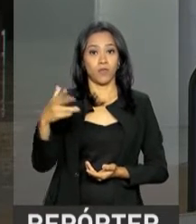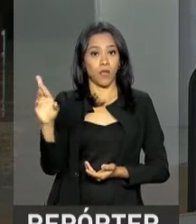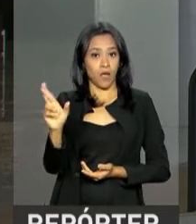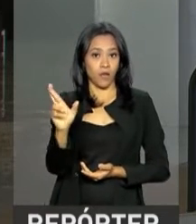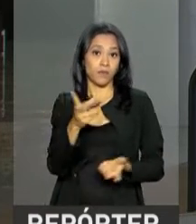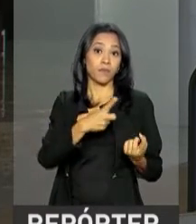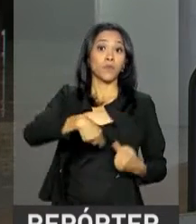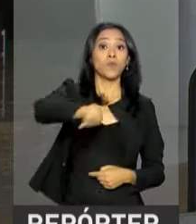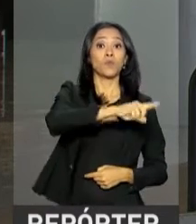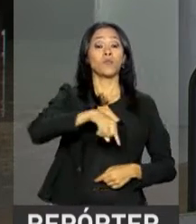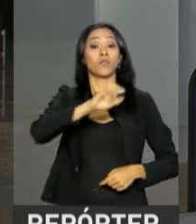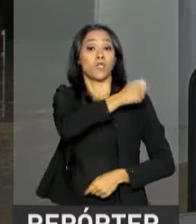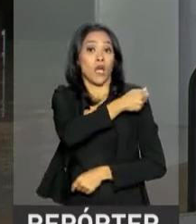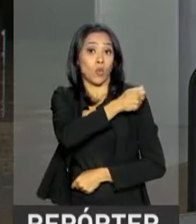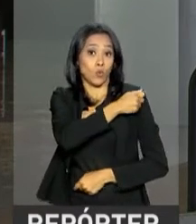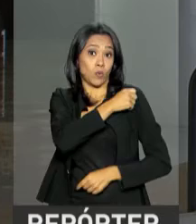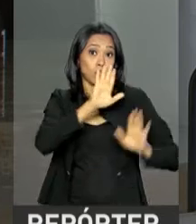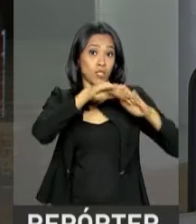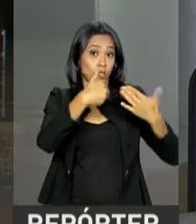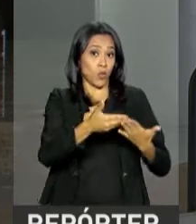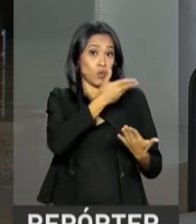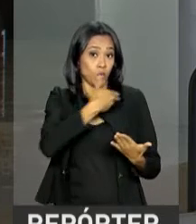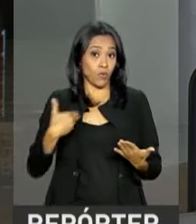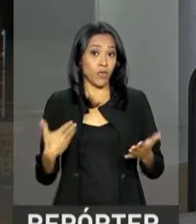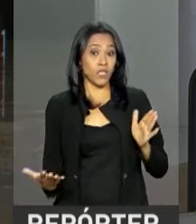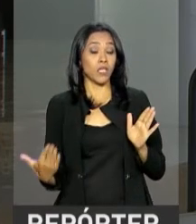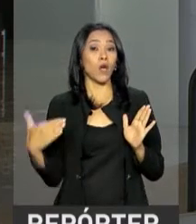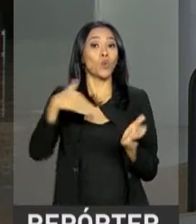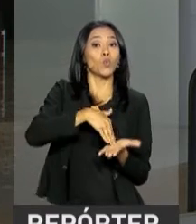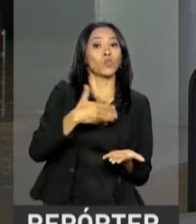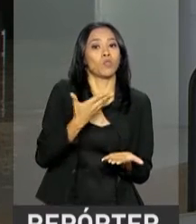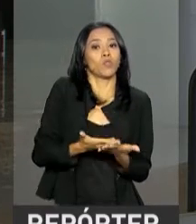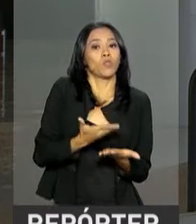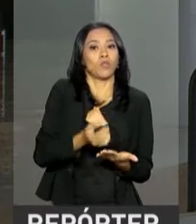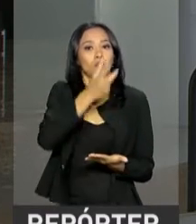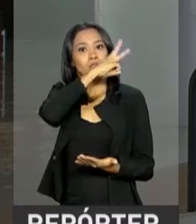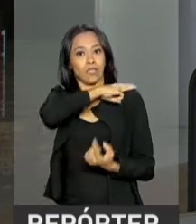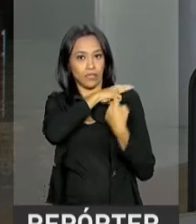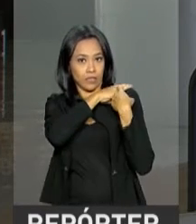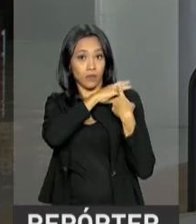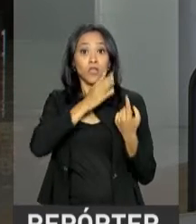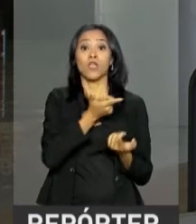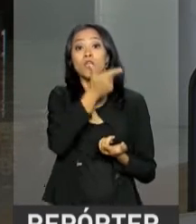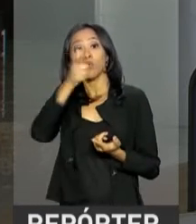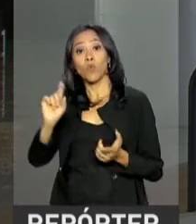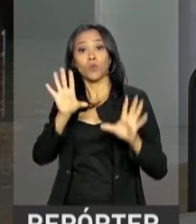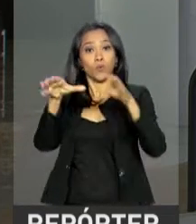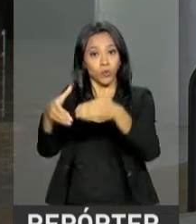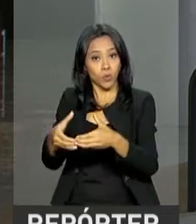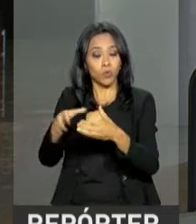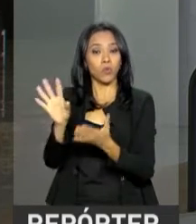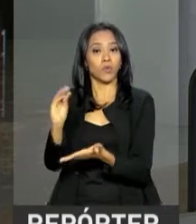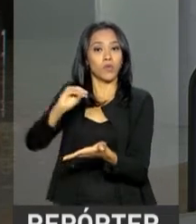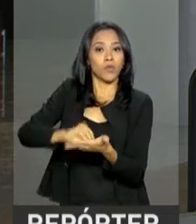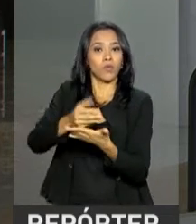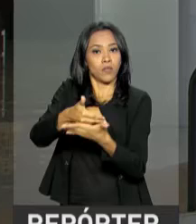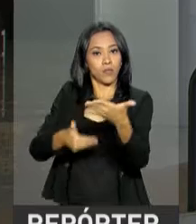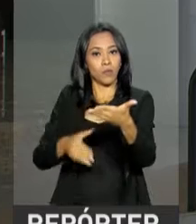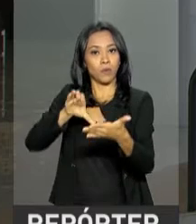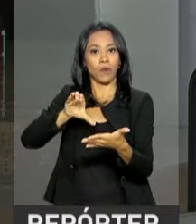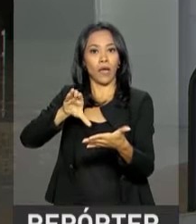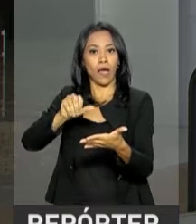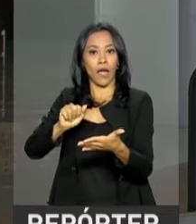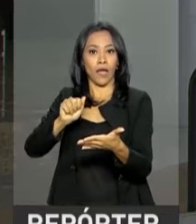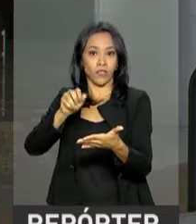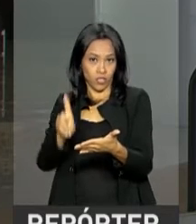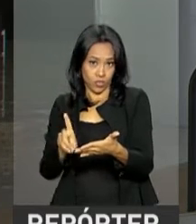de escolas públicas que estão no último ano do ensino médio e aqueles inscritos no cadastro único de benefícios sociais do governo federal